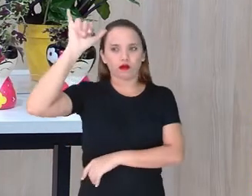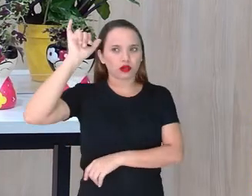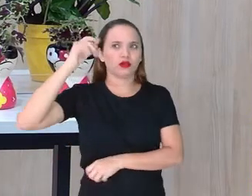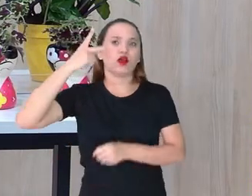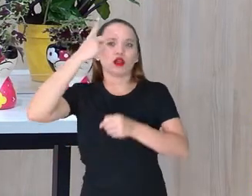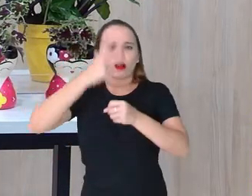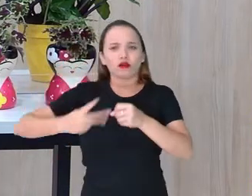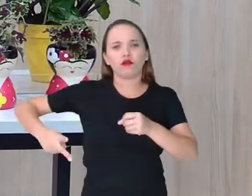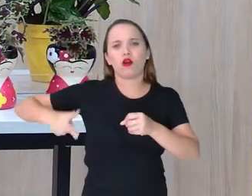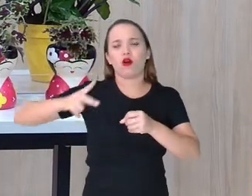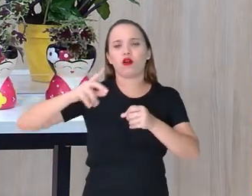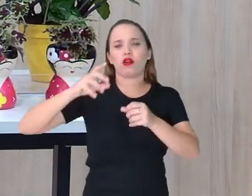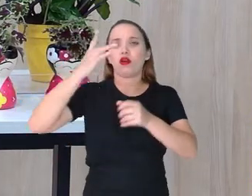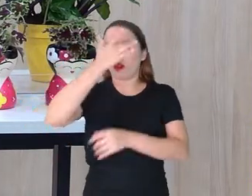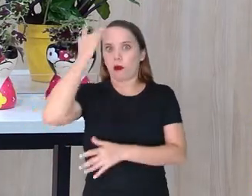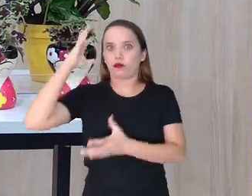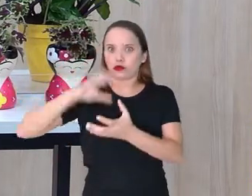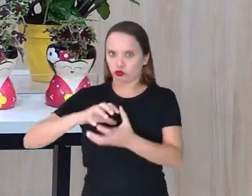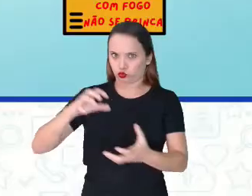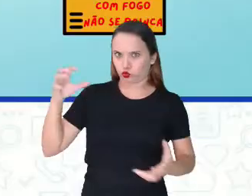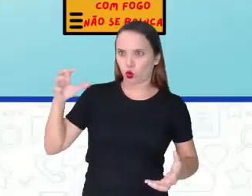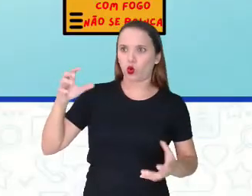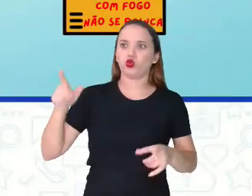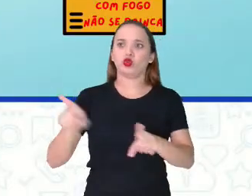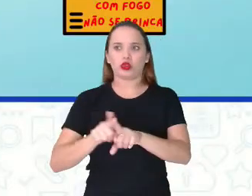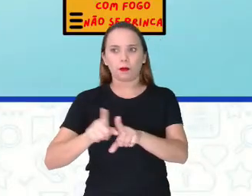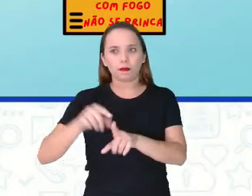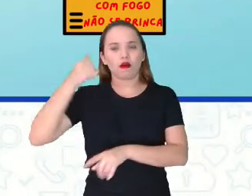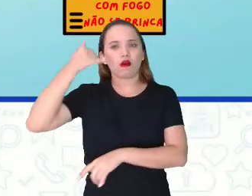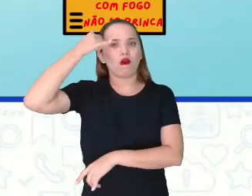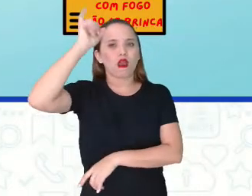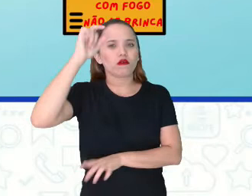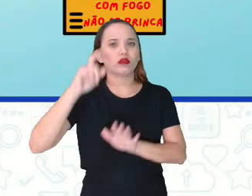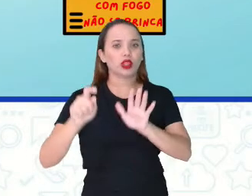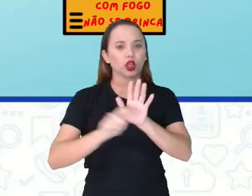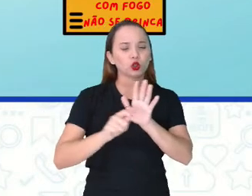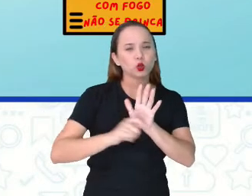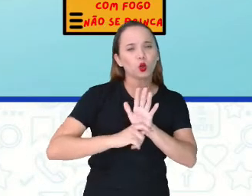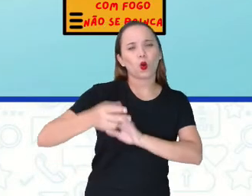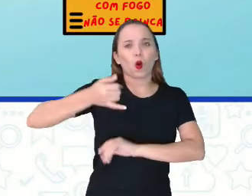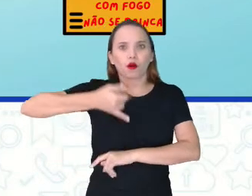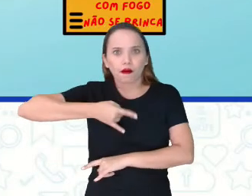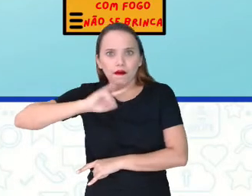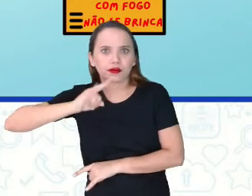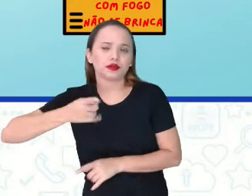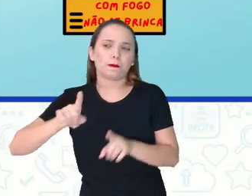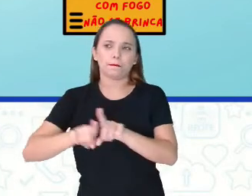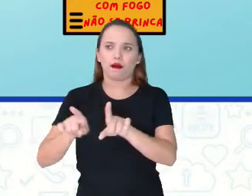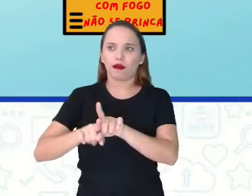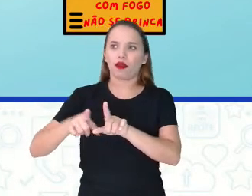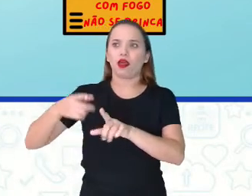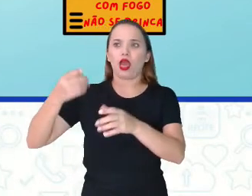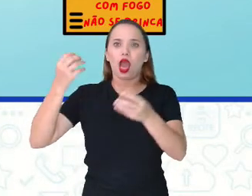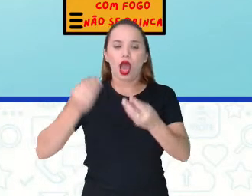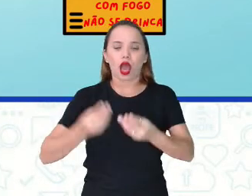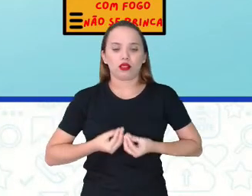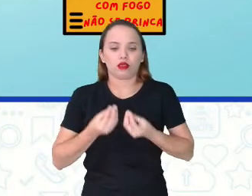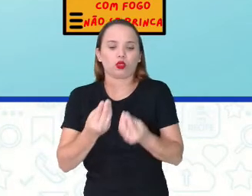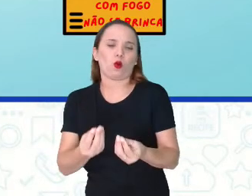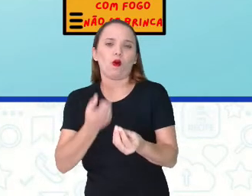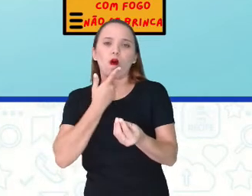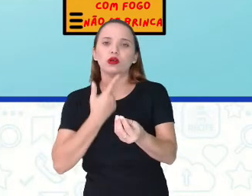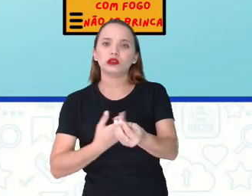aqui prevenção ao uso de álcool e drogas também, nós temos doação de sangue também, essa campanha que deve ser, que